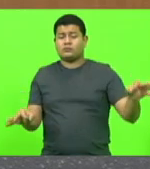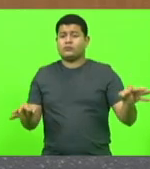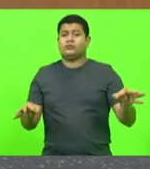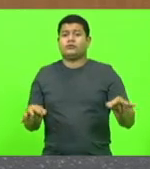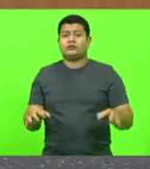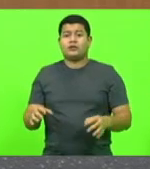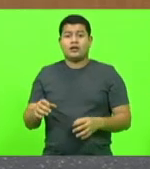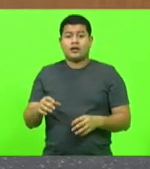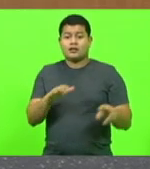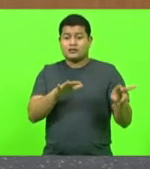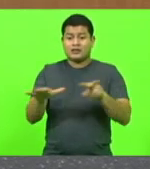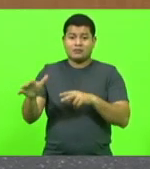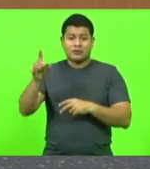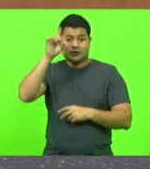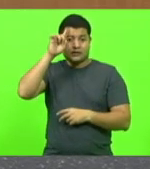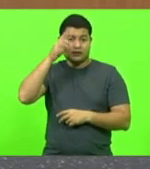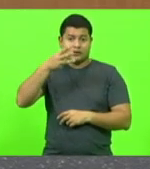fazer,